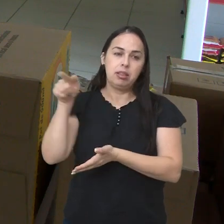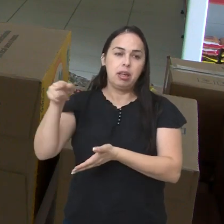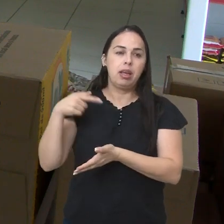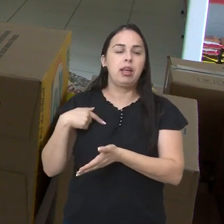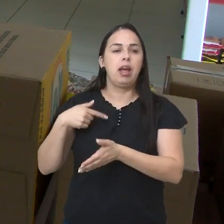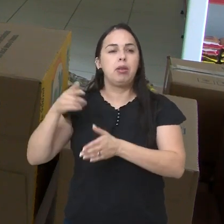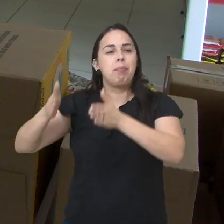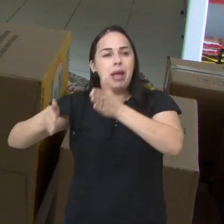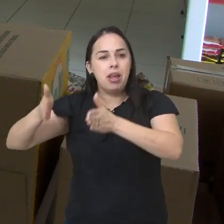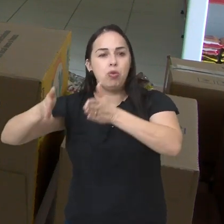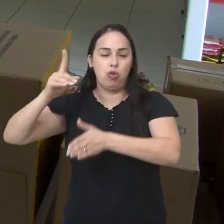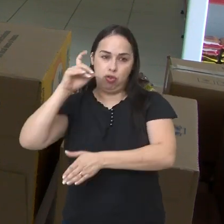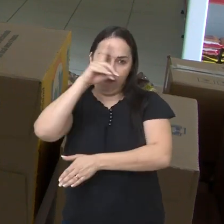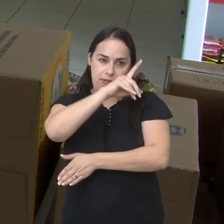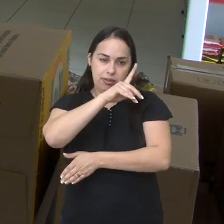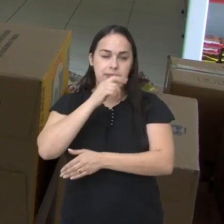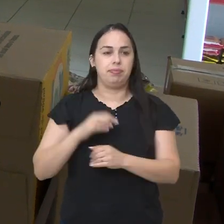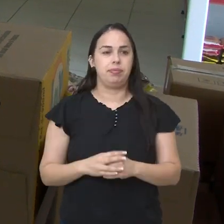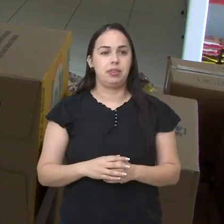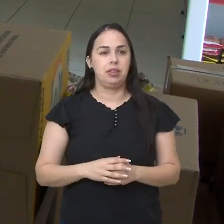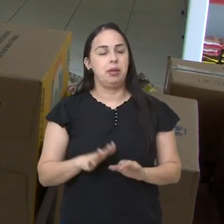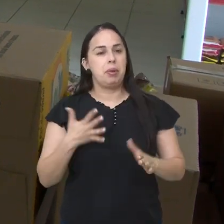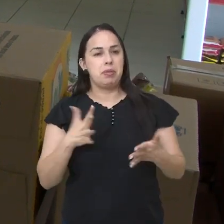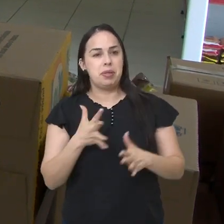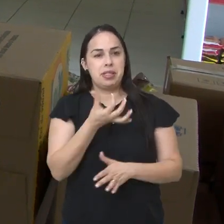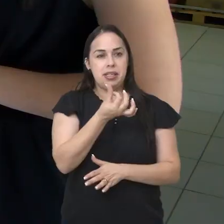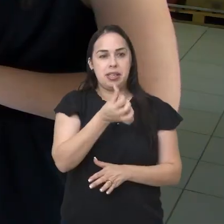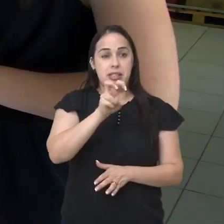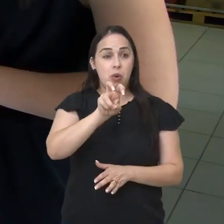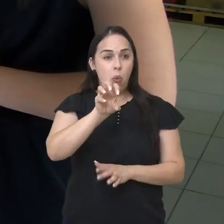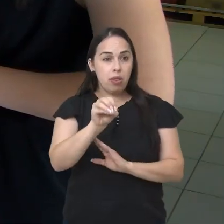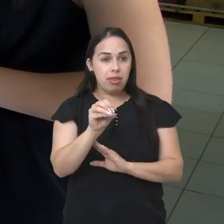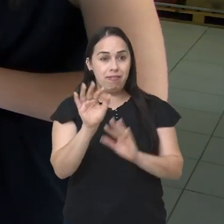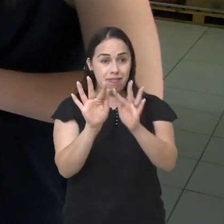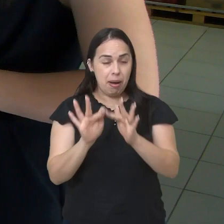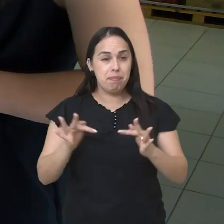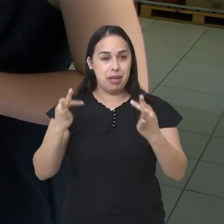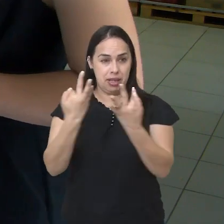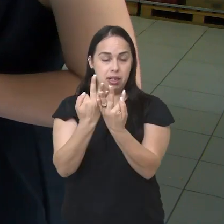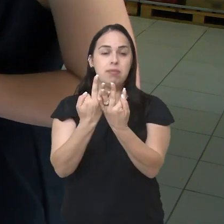hoje a gente atende 650 famílias.